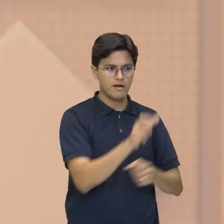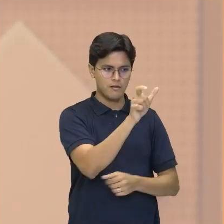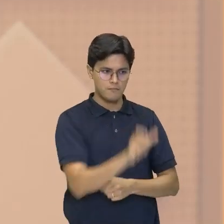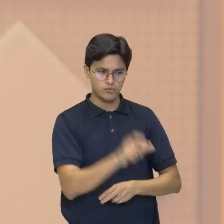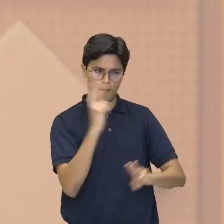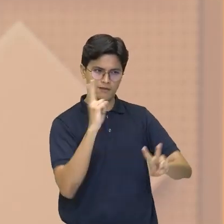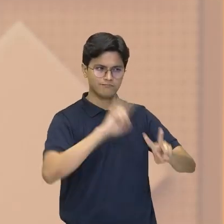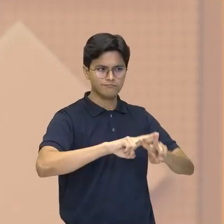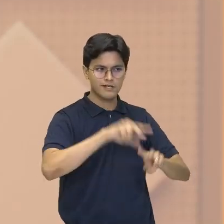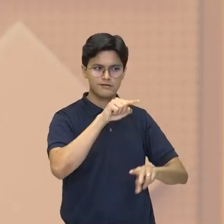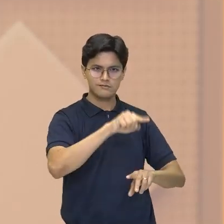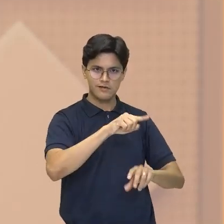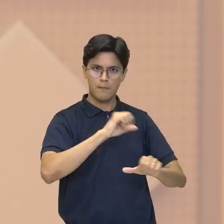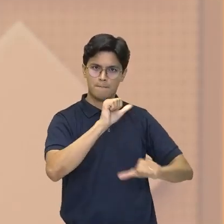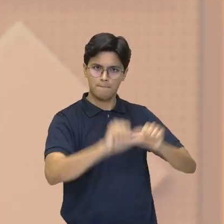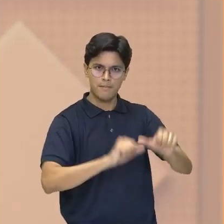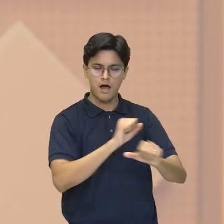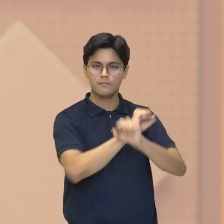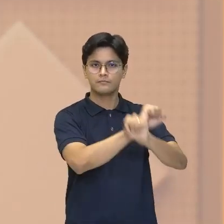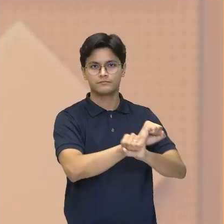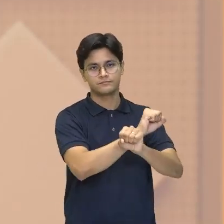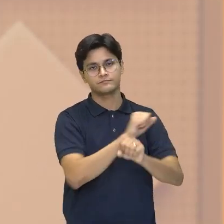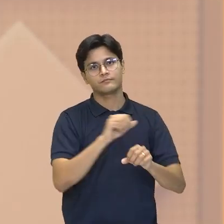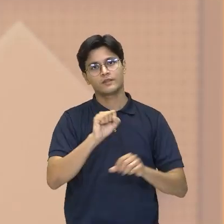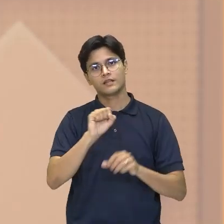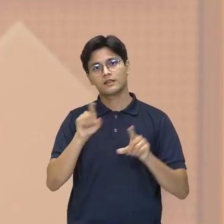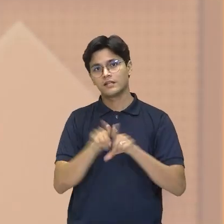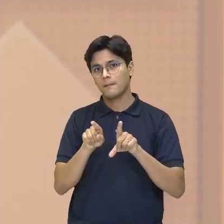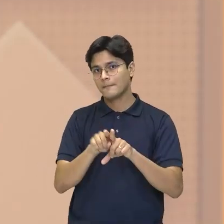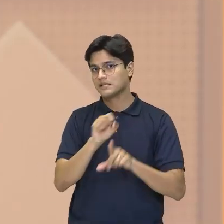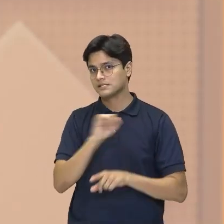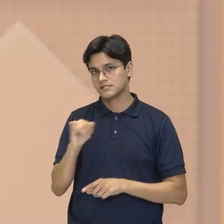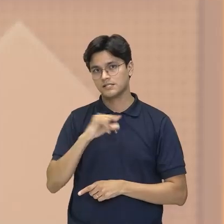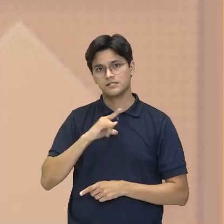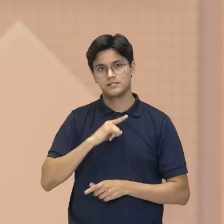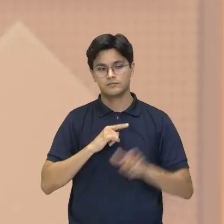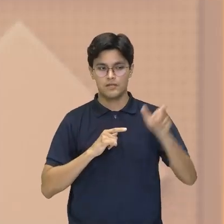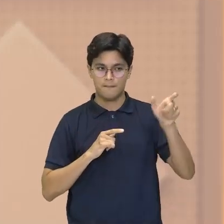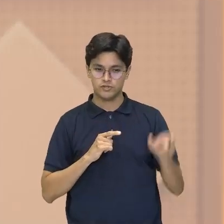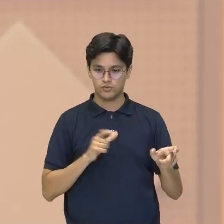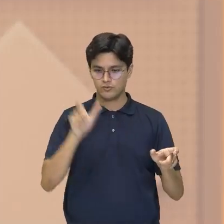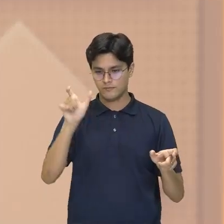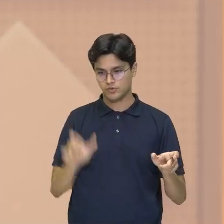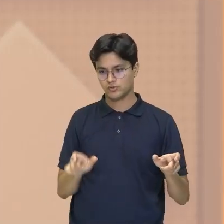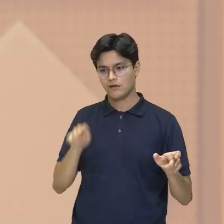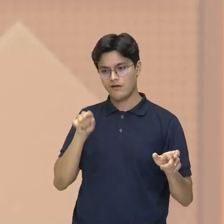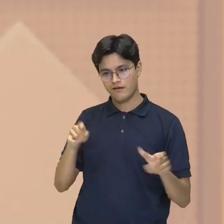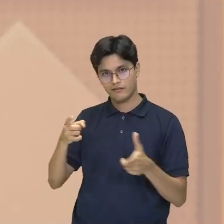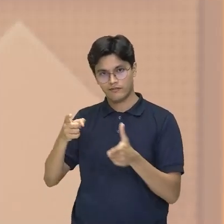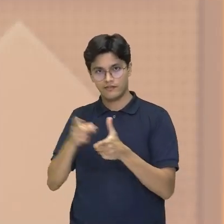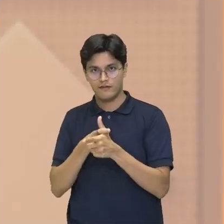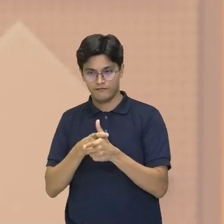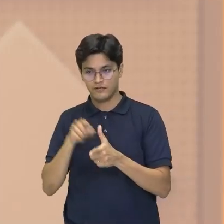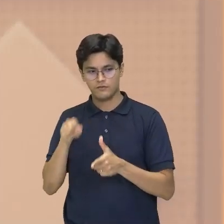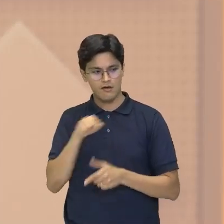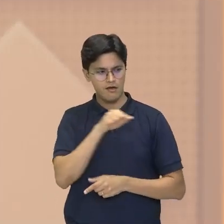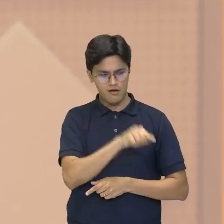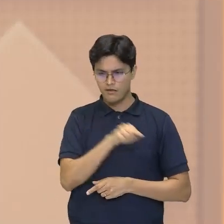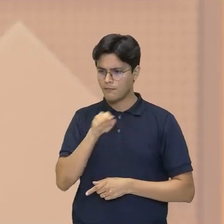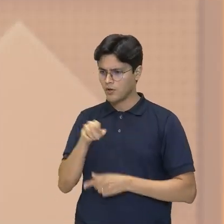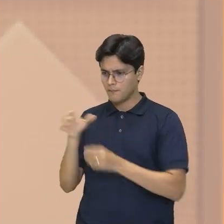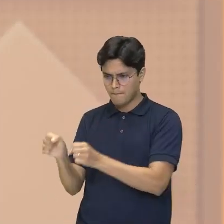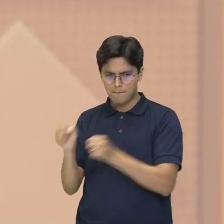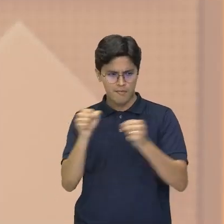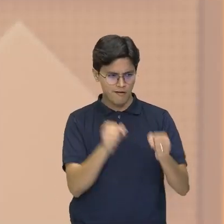Por meio de dívidas, a pessoa que estava devendo poderia se submeter a essa condição de escravizado para poder